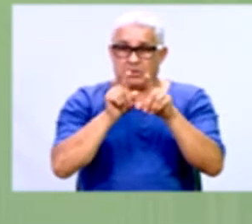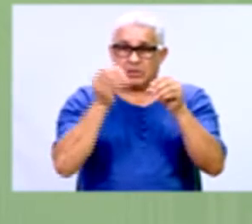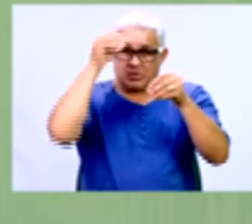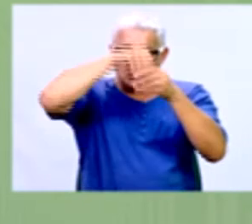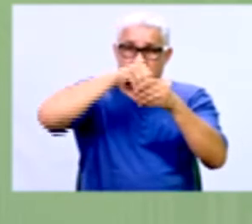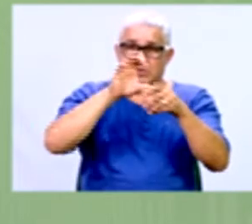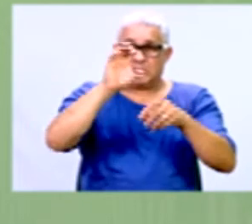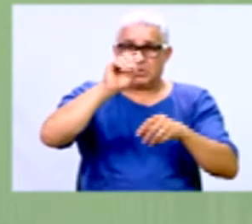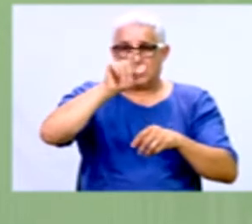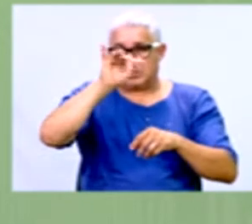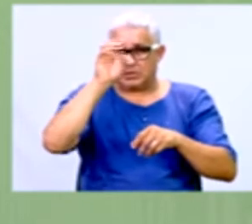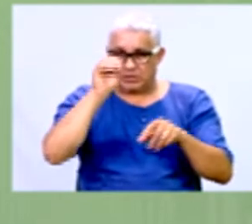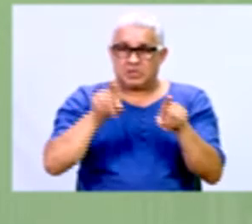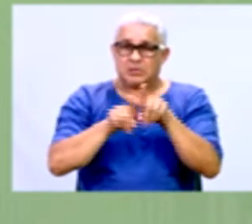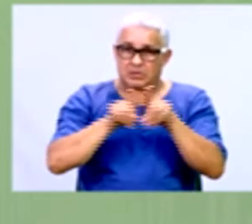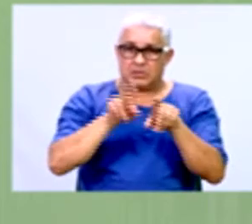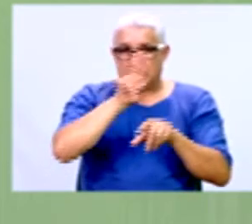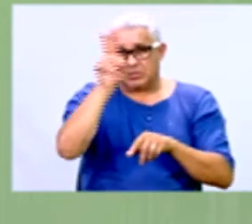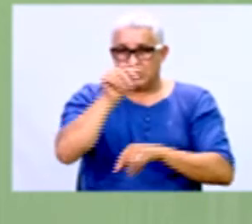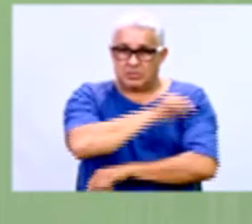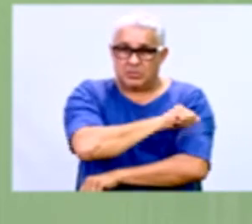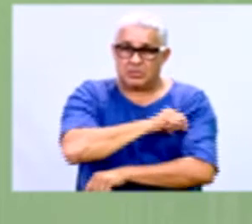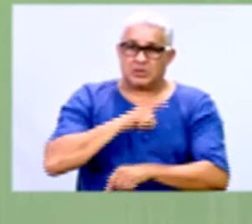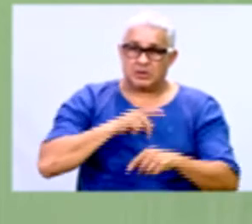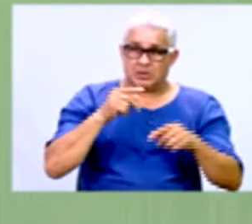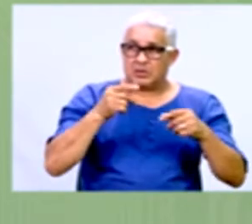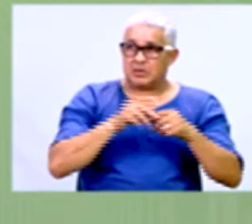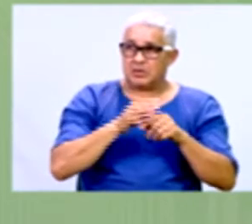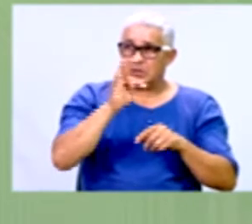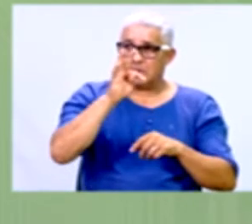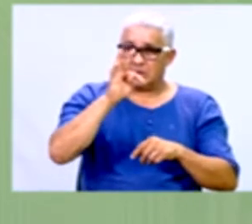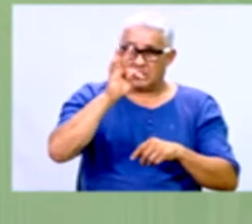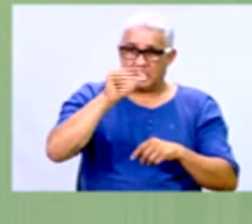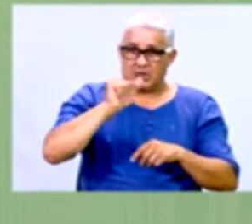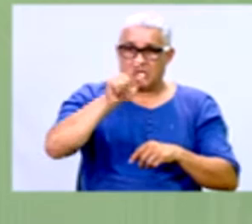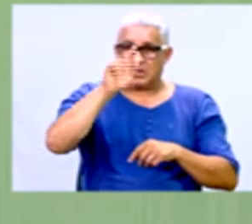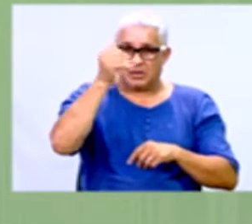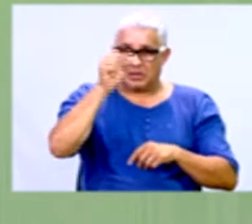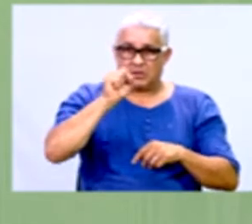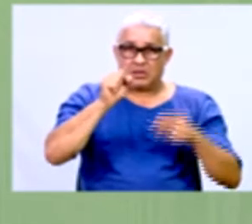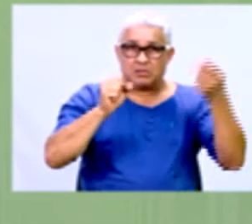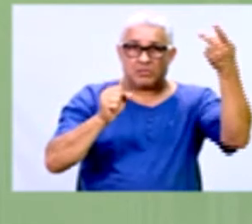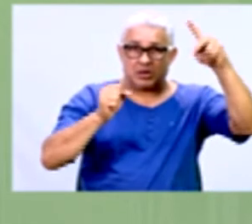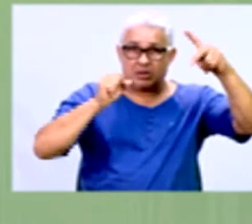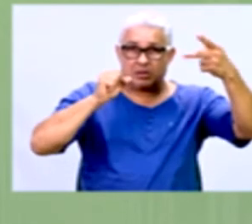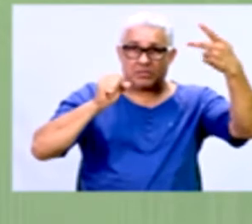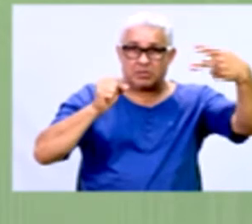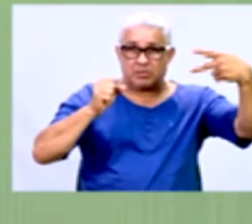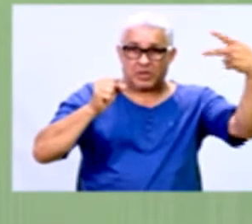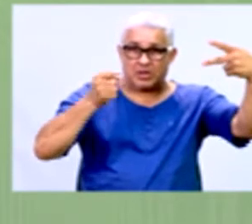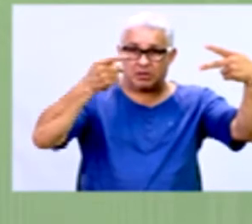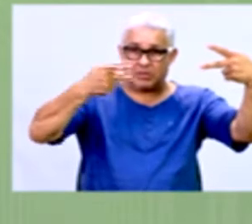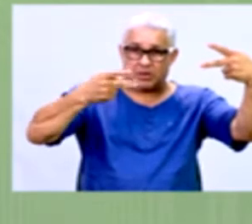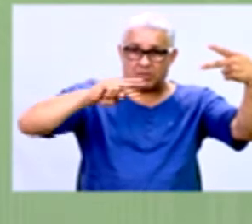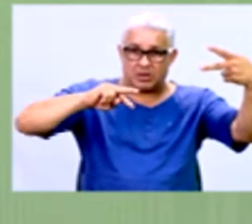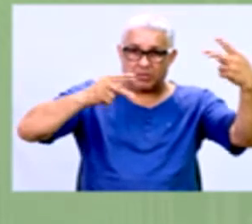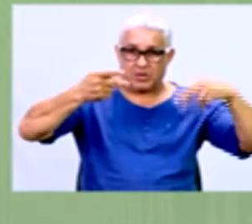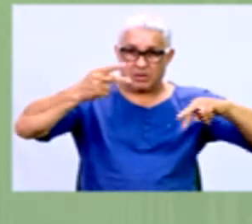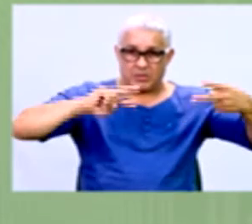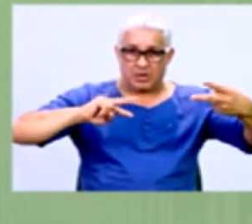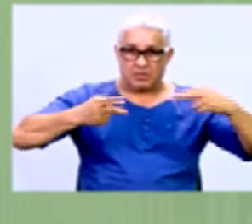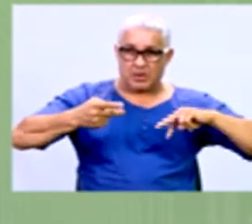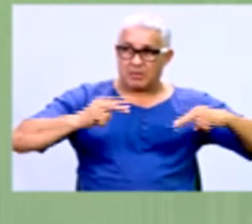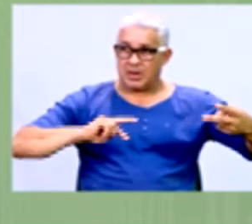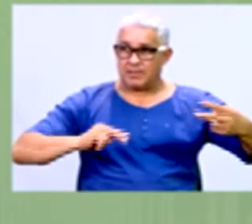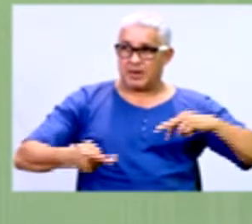aluno. Percebam que as tags funcionam, certo? Como estruturas hierárquicas que, entre elas, né,